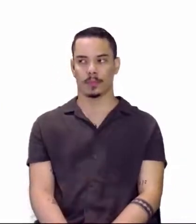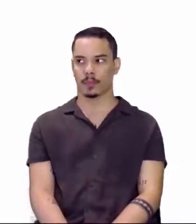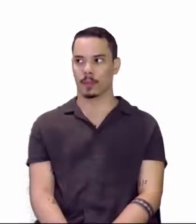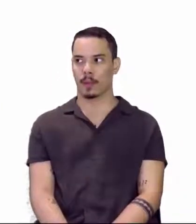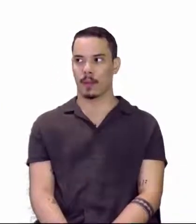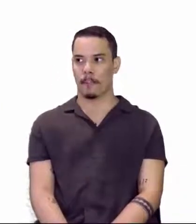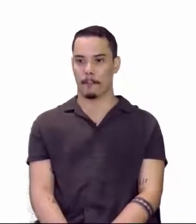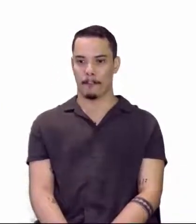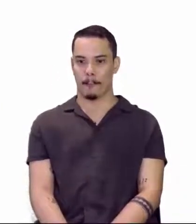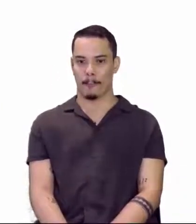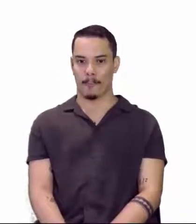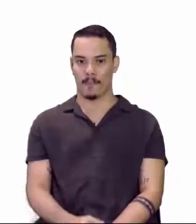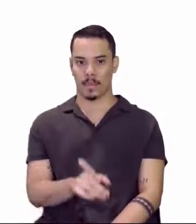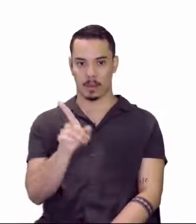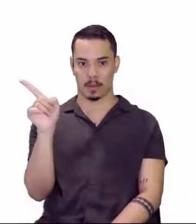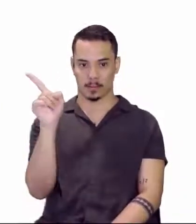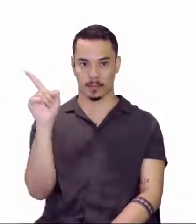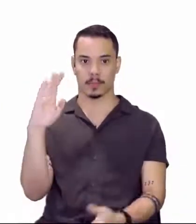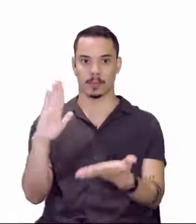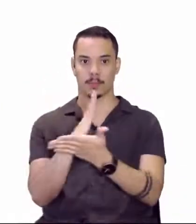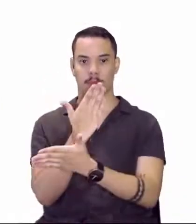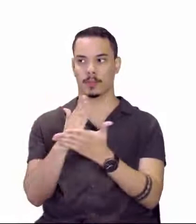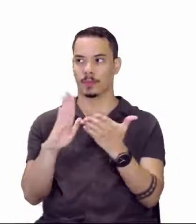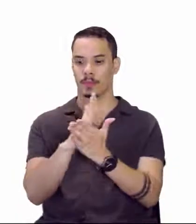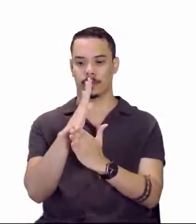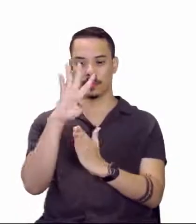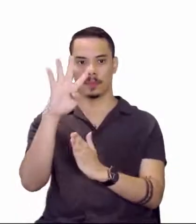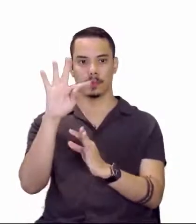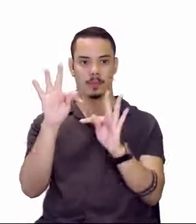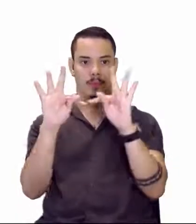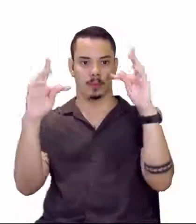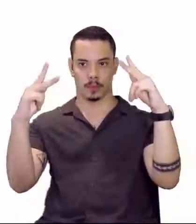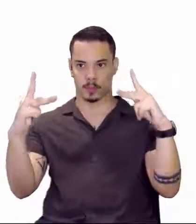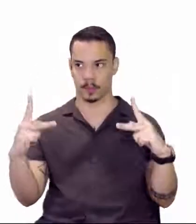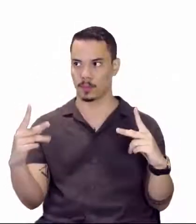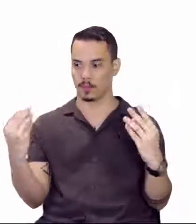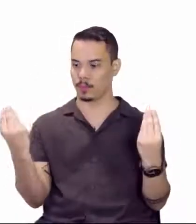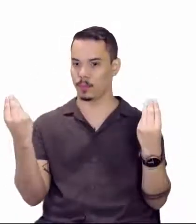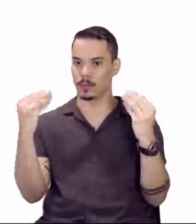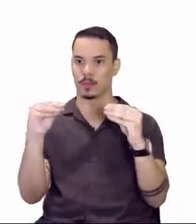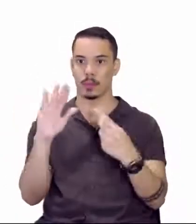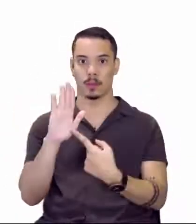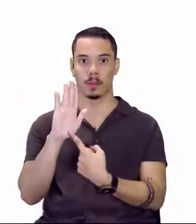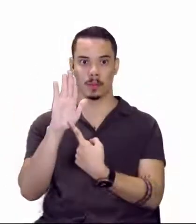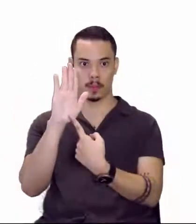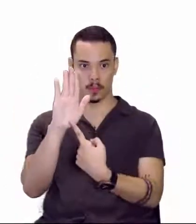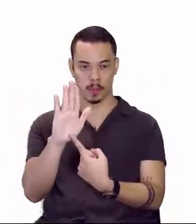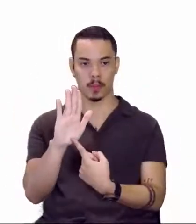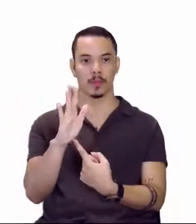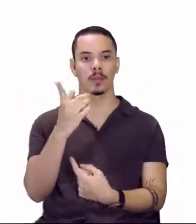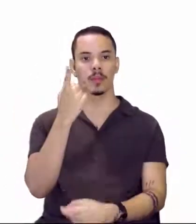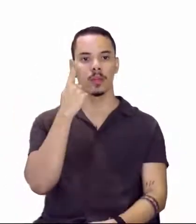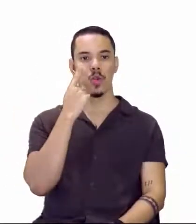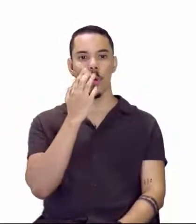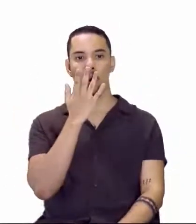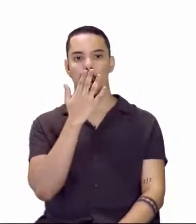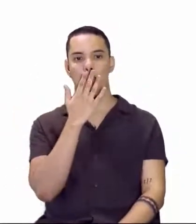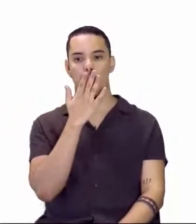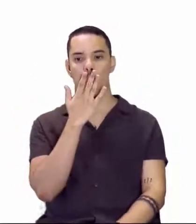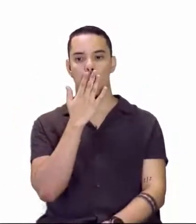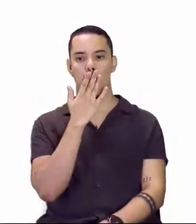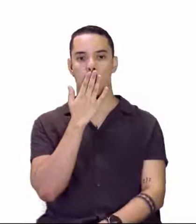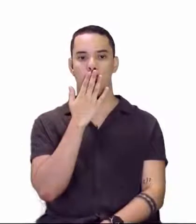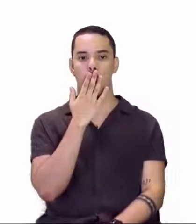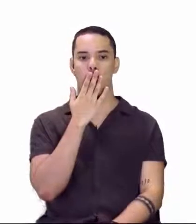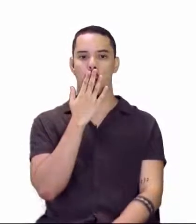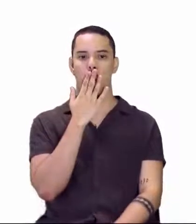Eis aqui algumas das propriedades que os gases apresentam. Veja a coloração do hélio,